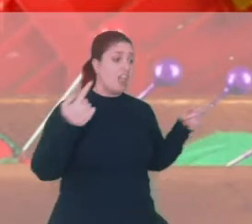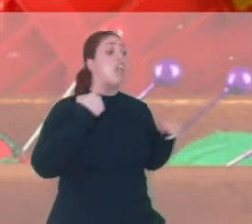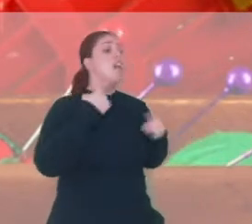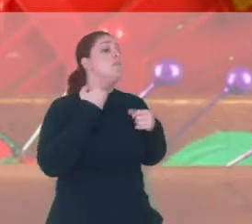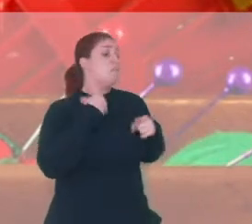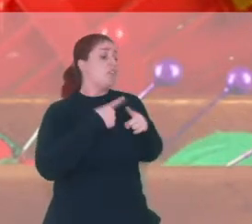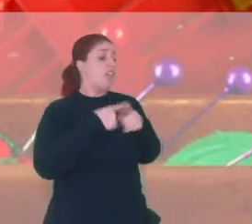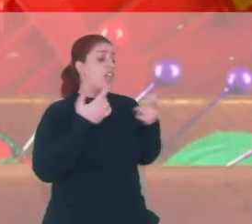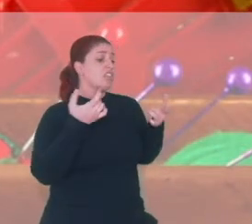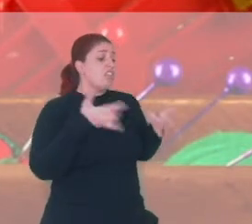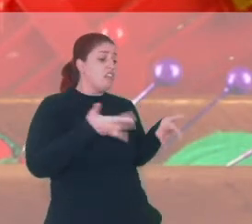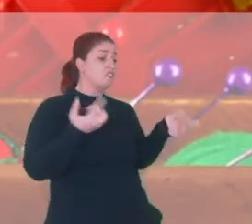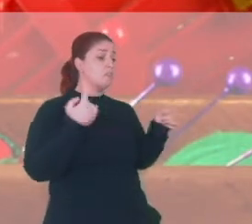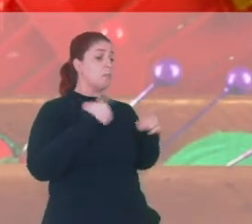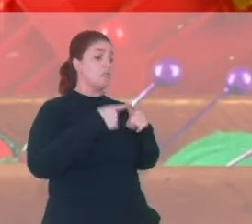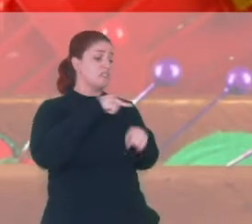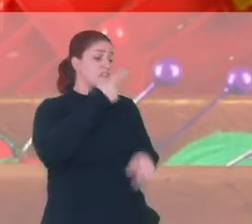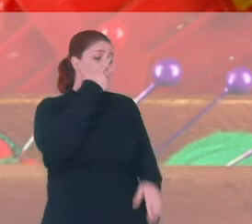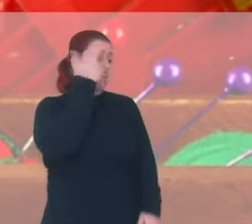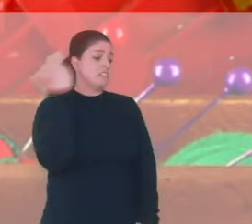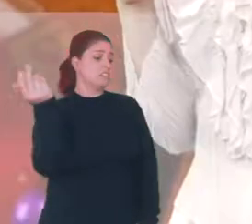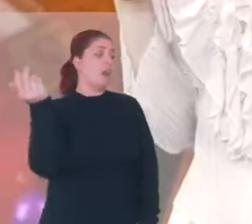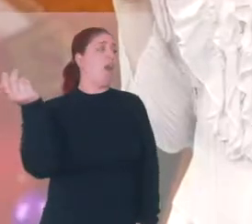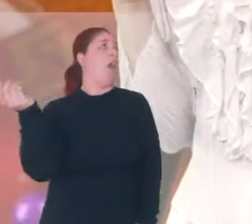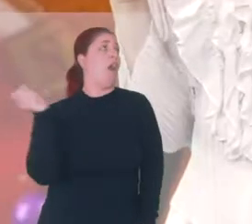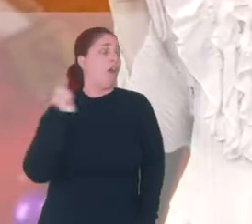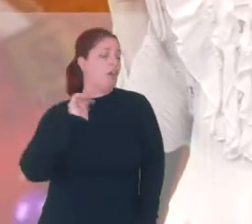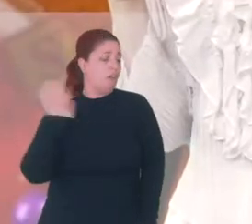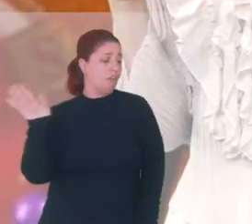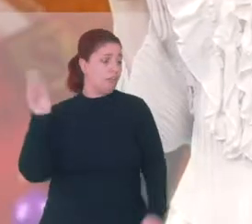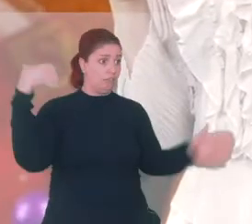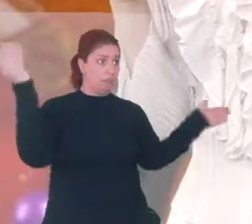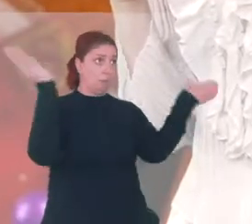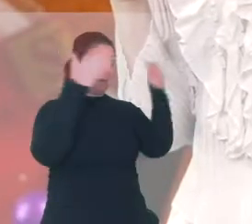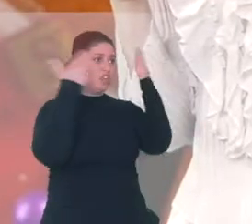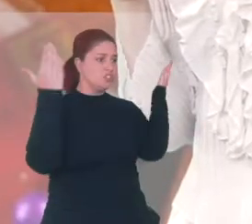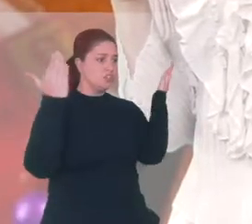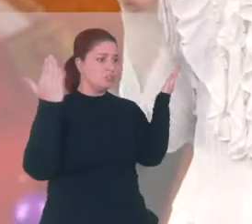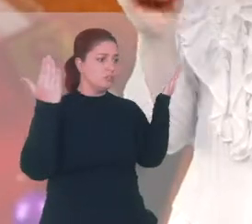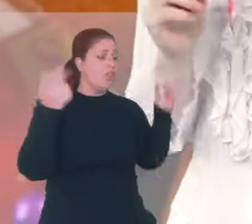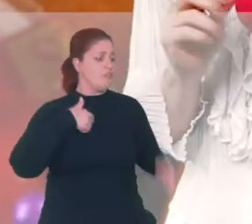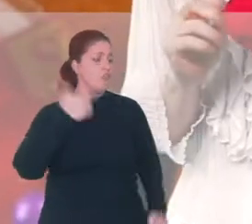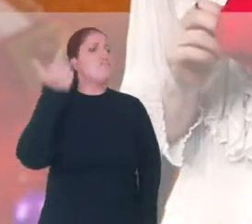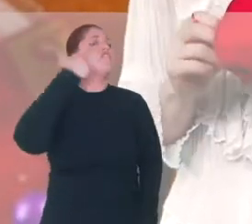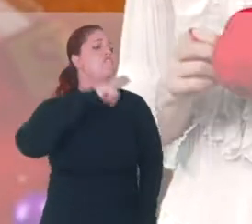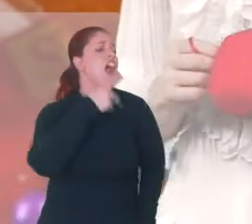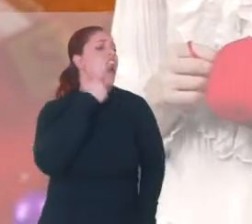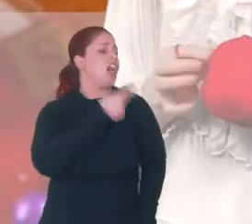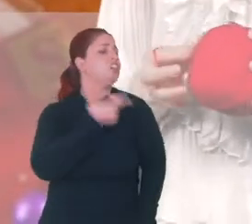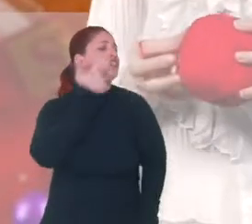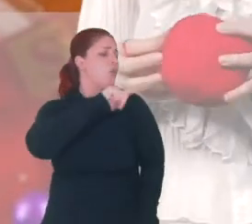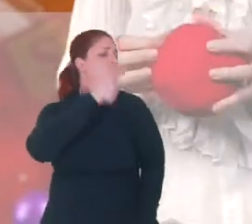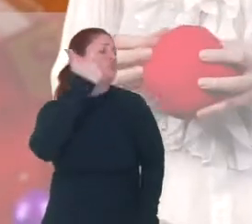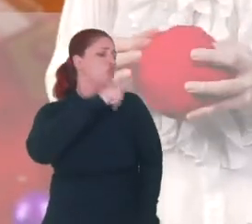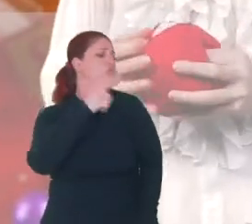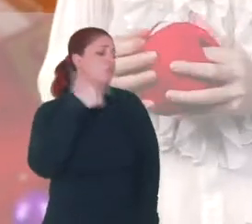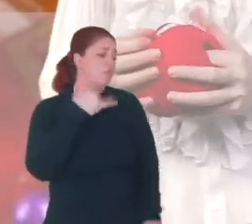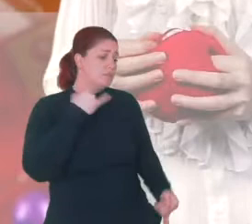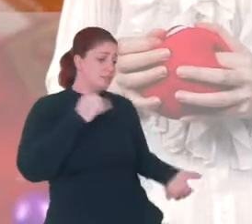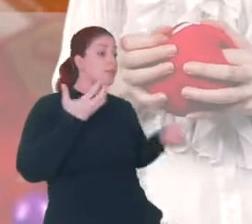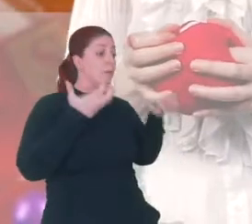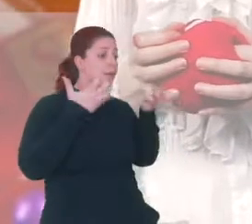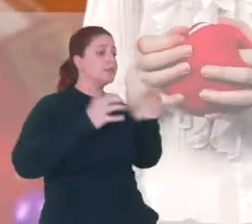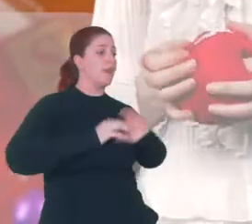deixe por quê? Porque lhe digo que está com ar insuportável? Pois digo, repito e repetirei todas as vezes que der